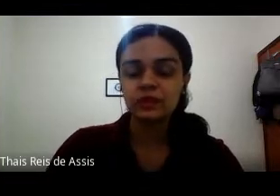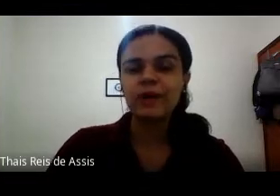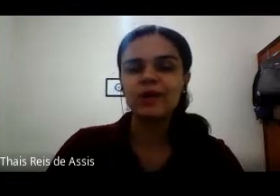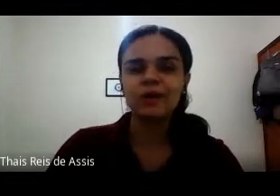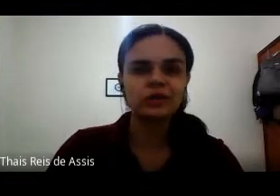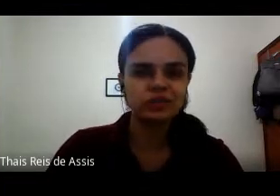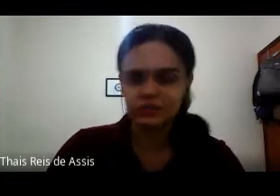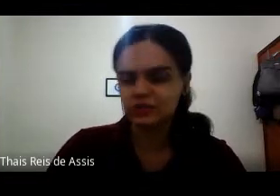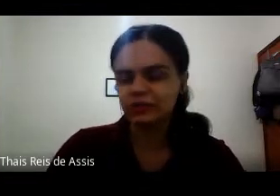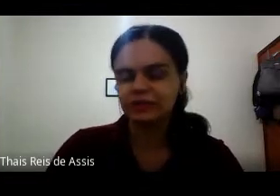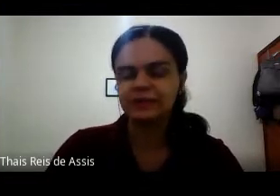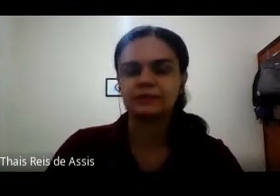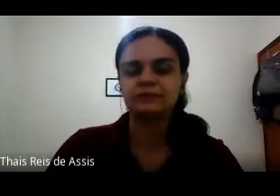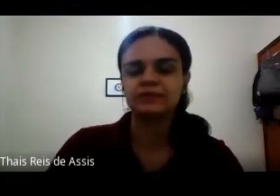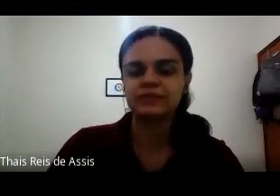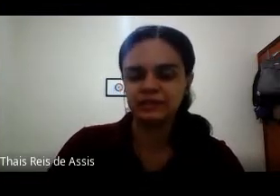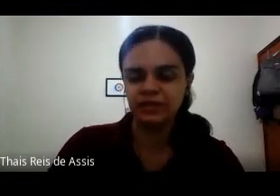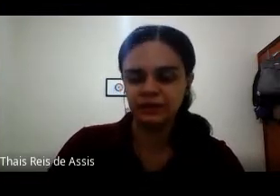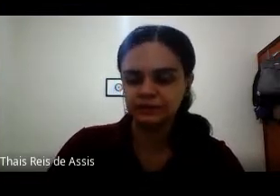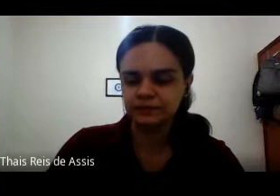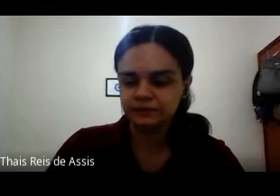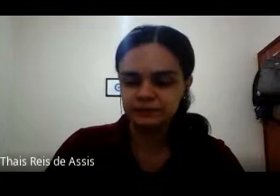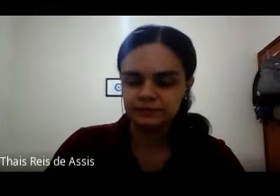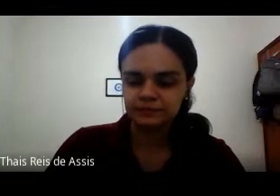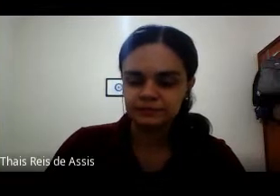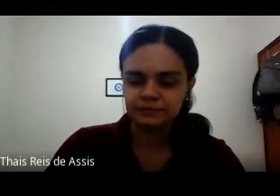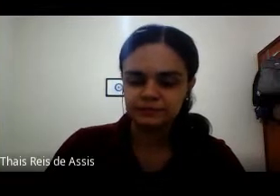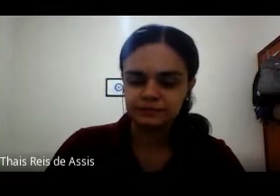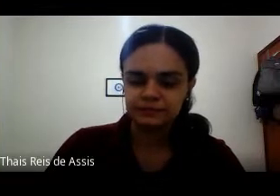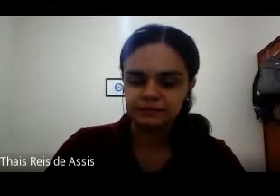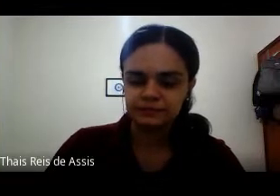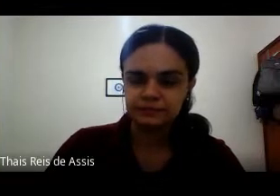Noções de robótica, noções de programação dentro de sala de aula.